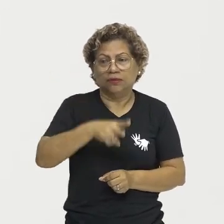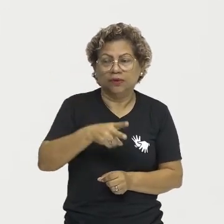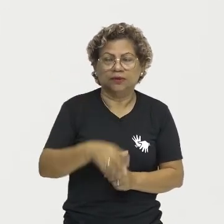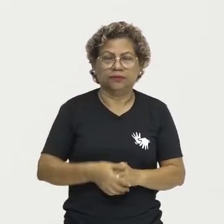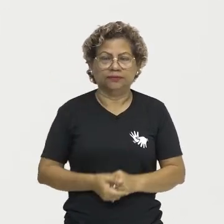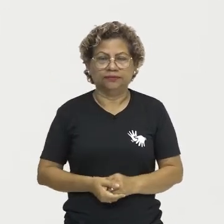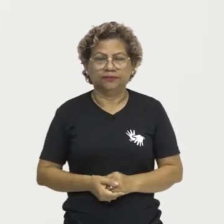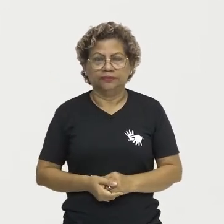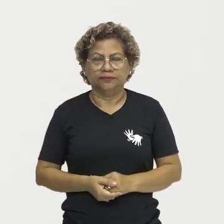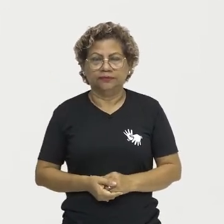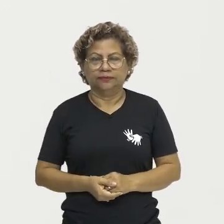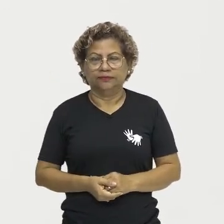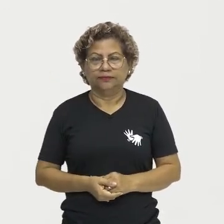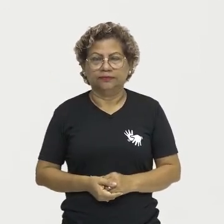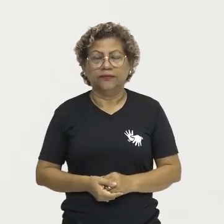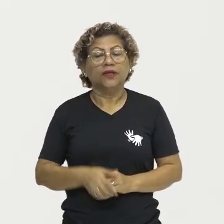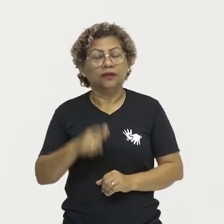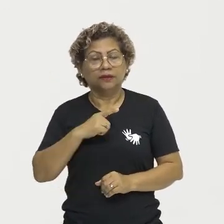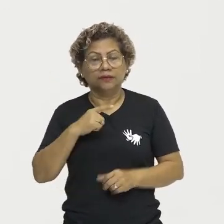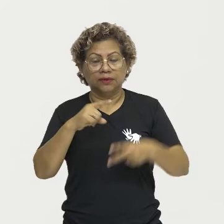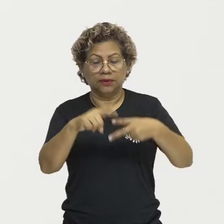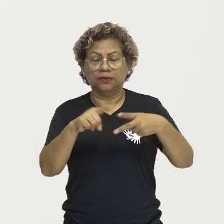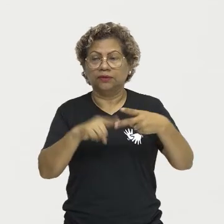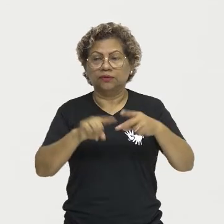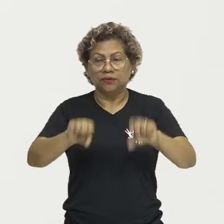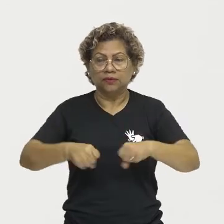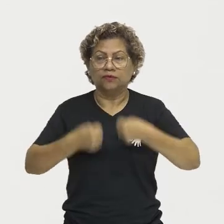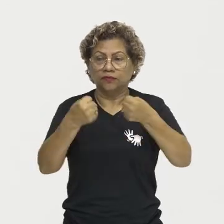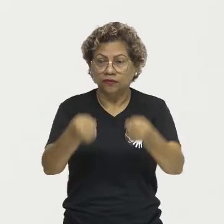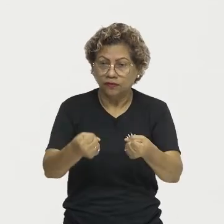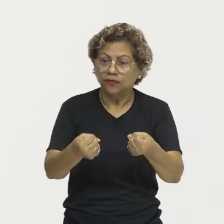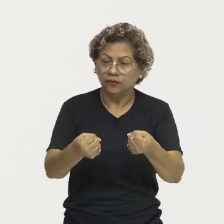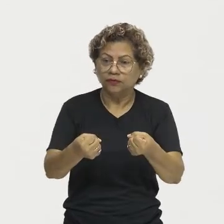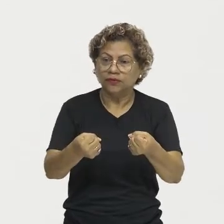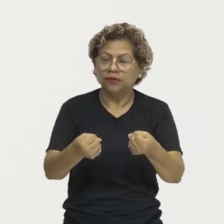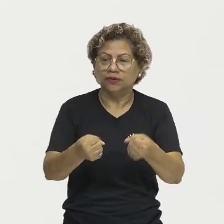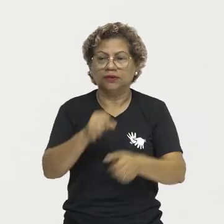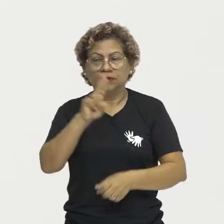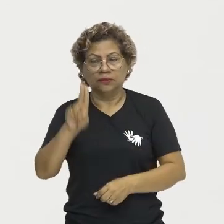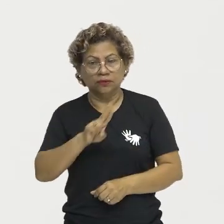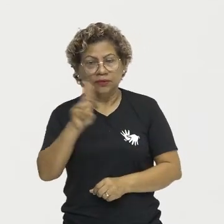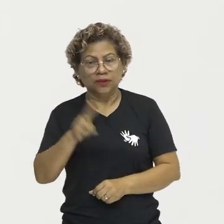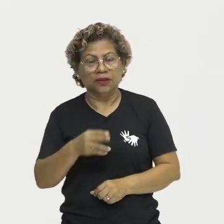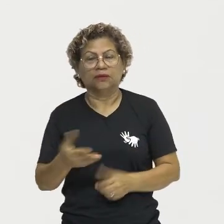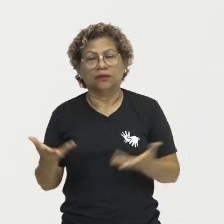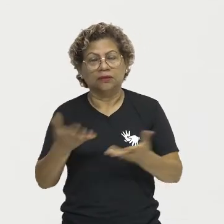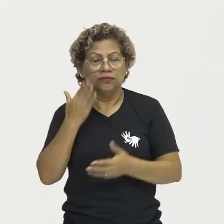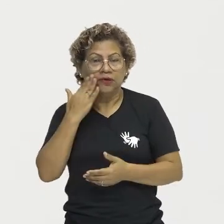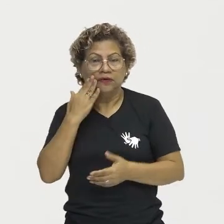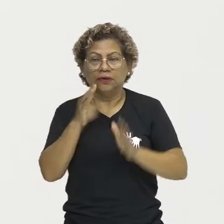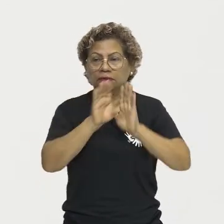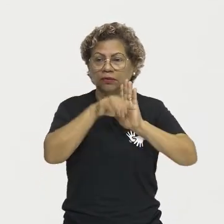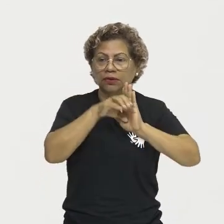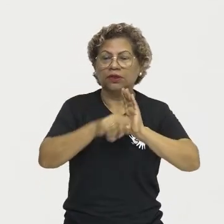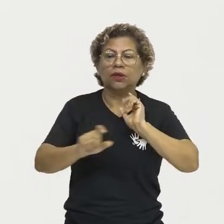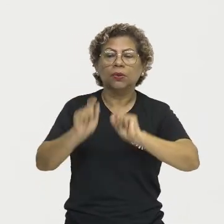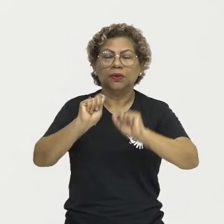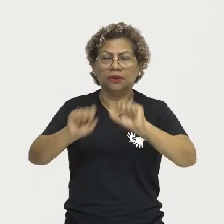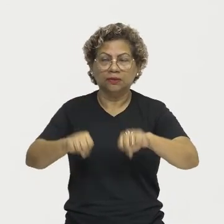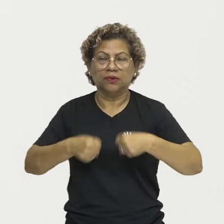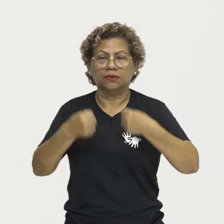aí você vê que nós temos duas forças sendo aplicadas no mesmo corpo. Então, para isso, agora a gente vai ver o conceito de força